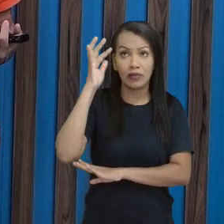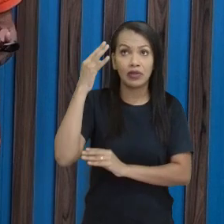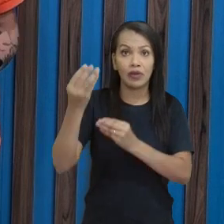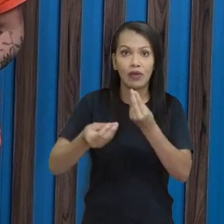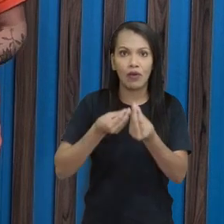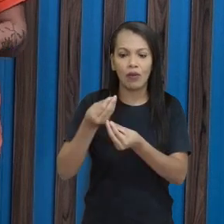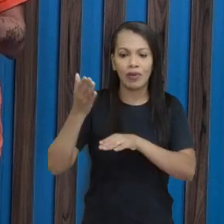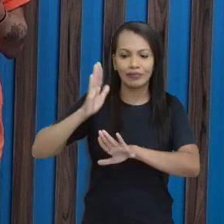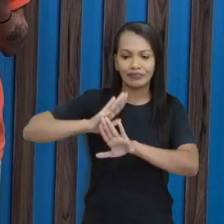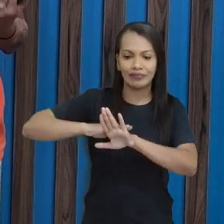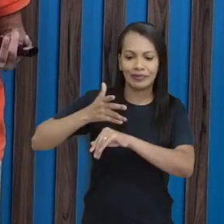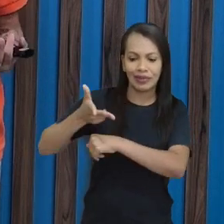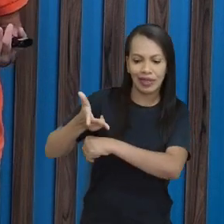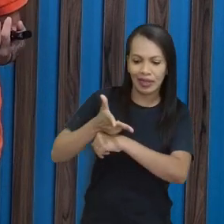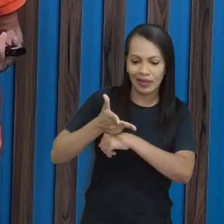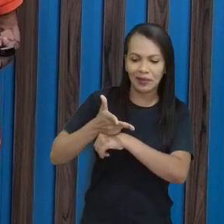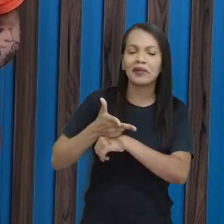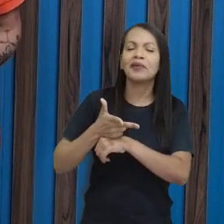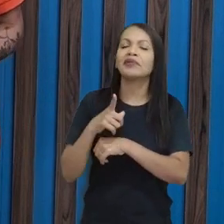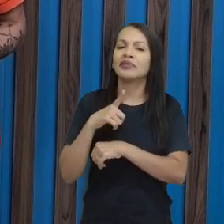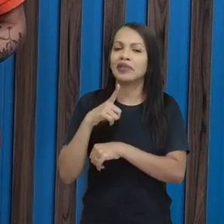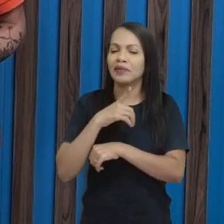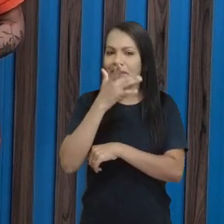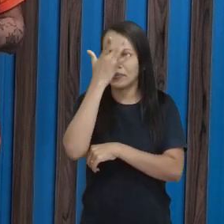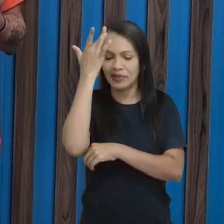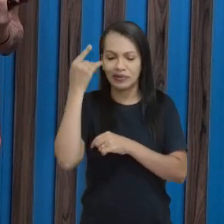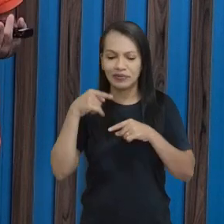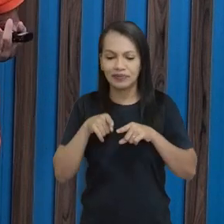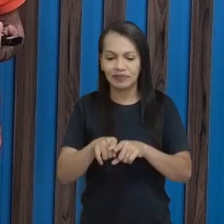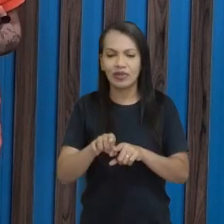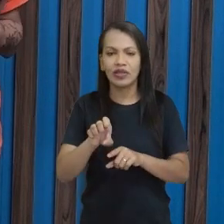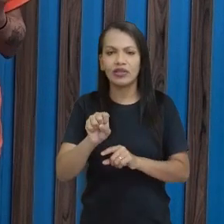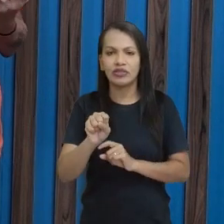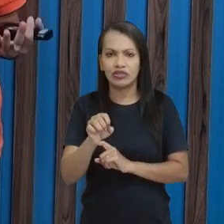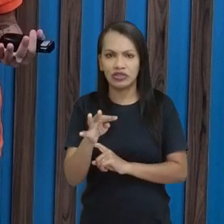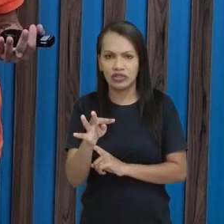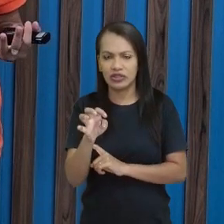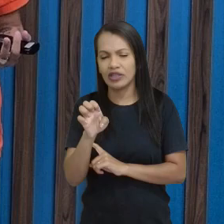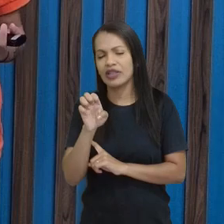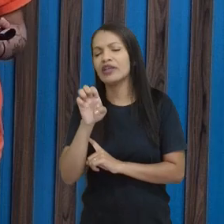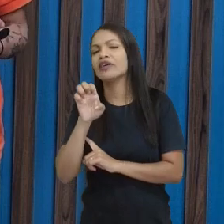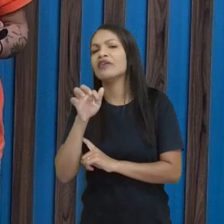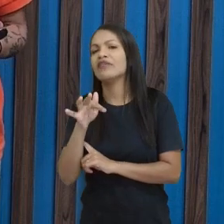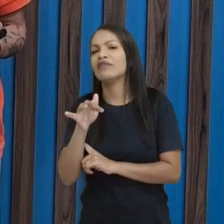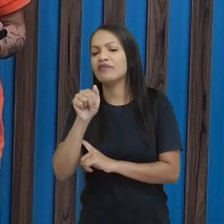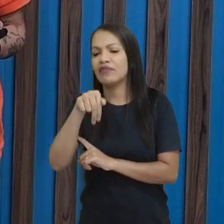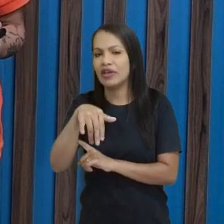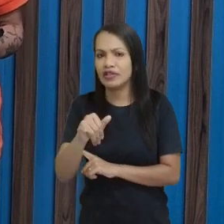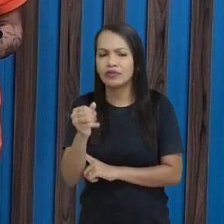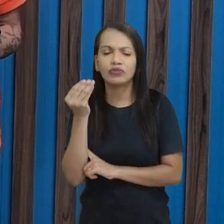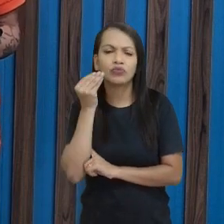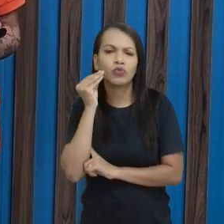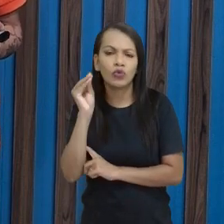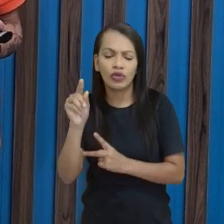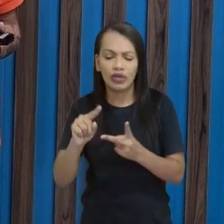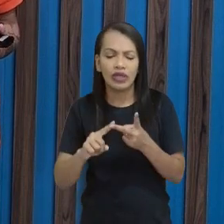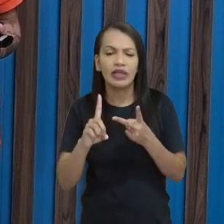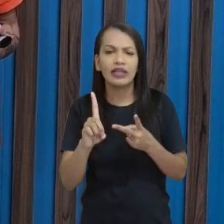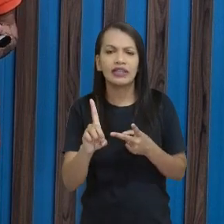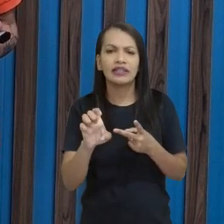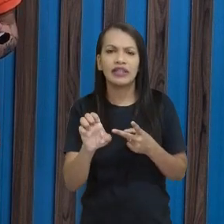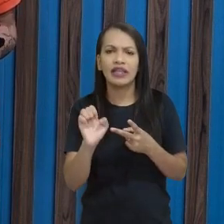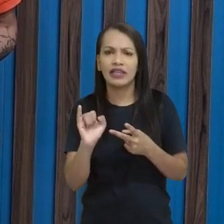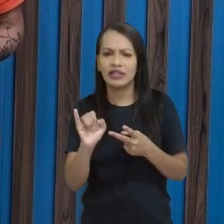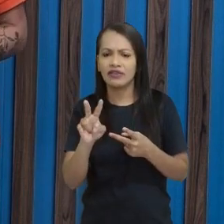das câmeras. A gente conta também com a parceria de Stephanie e Deivinho, que eu quero mandar um beijo bem grande,